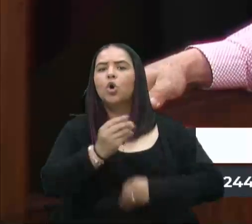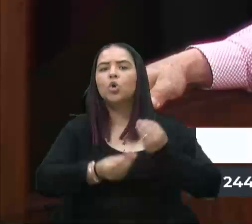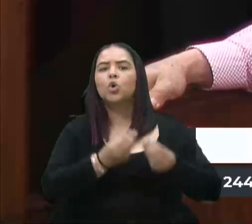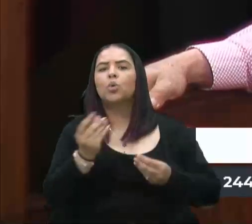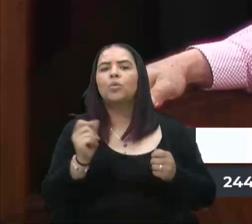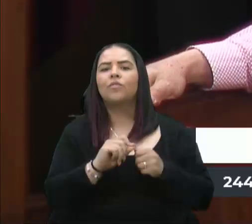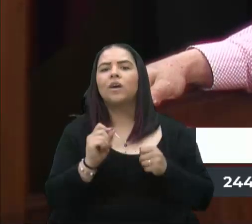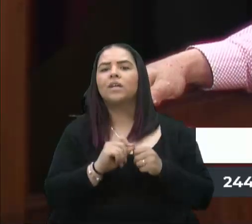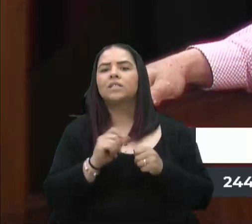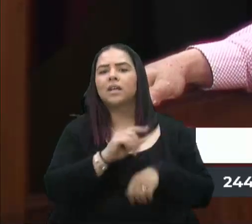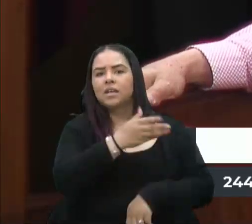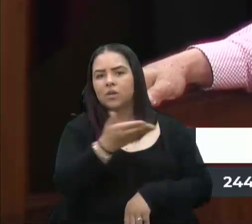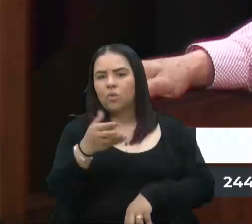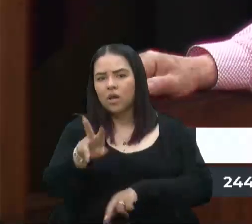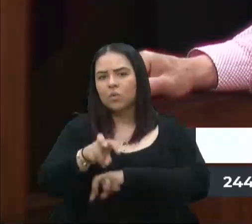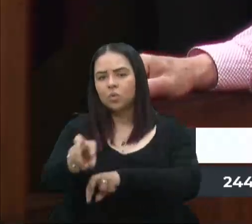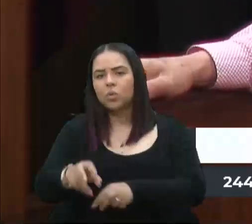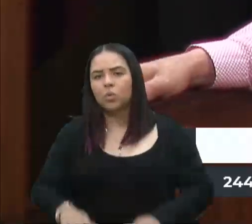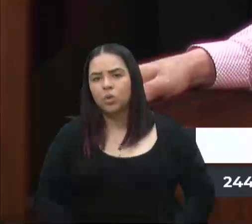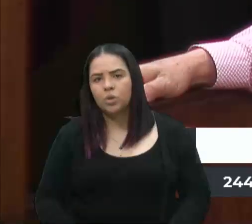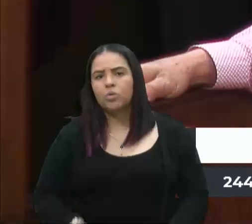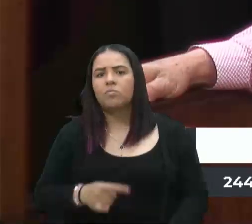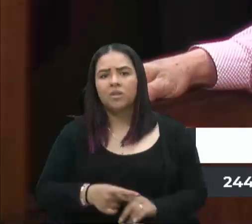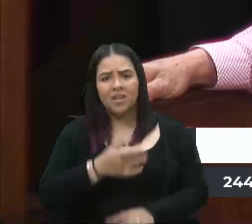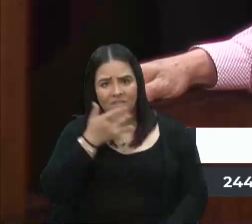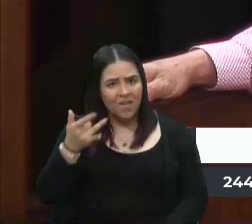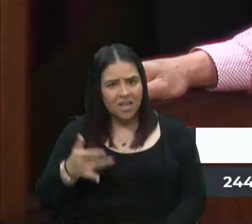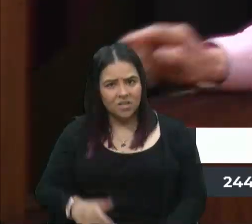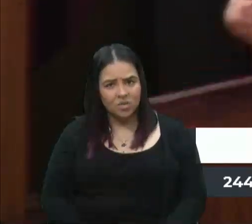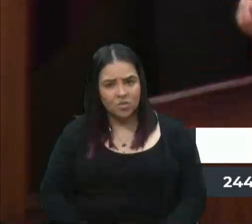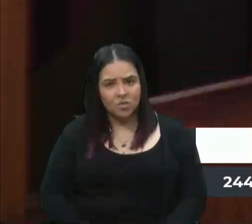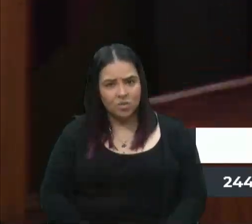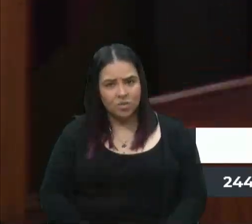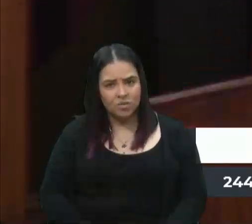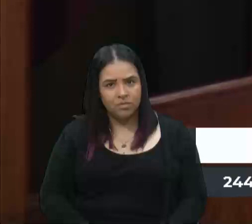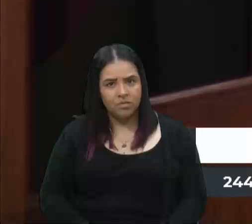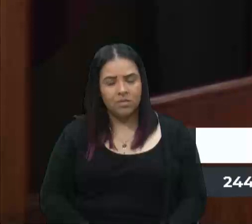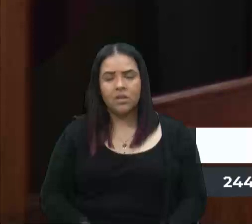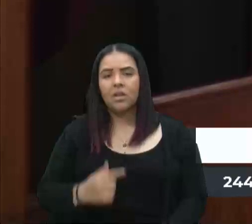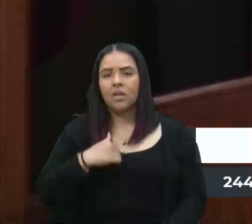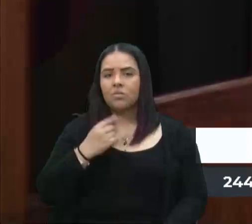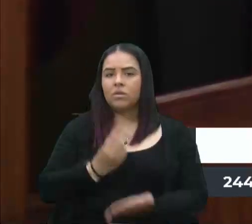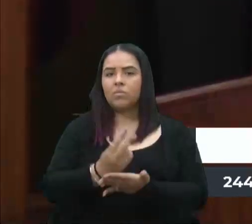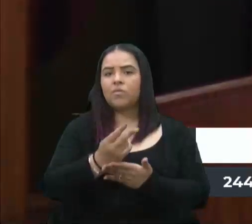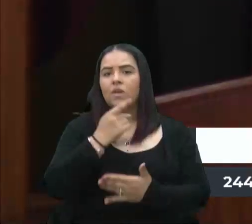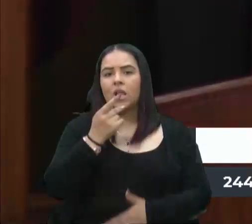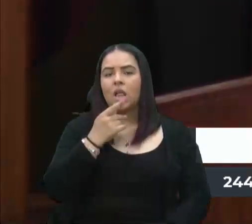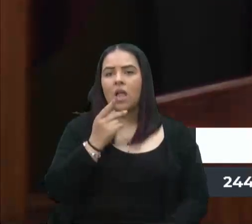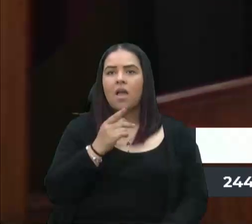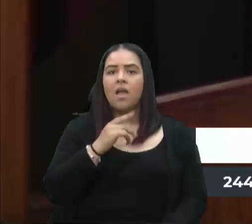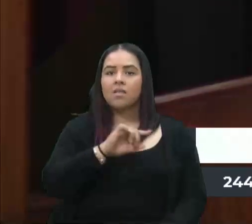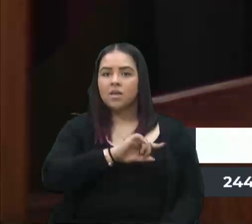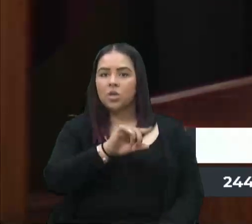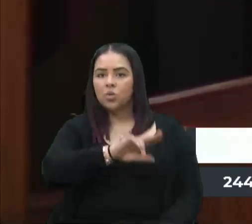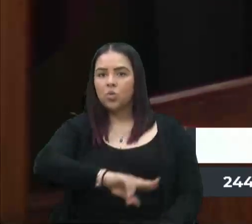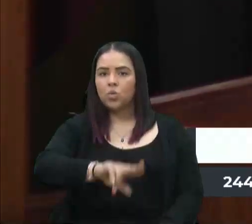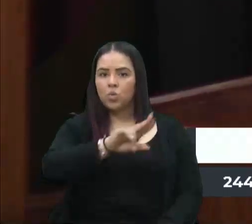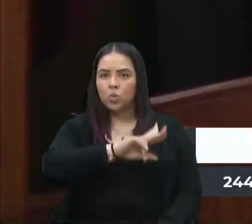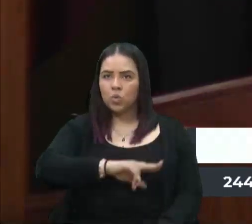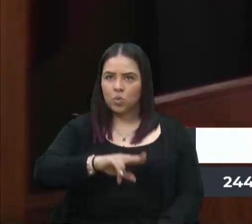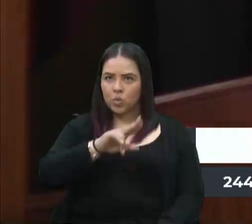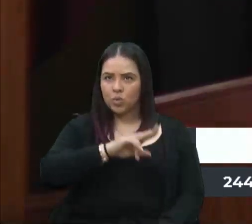o agricultor? Porque é muito fácil, colegas. Eu sempre disse, os hortifrutis servem para a noiva